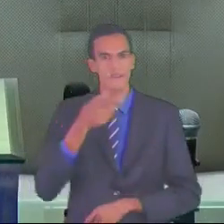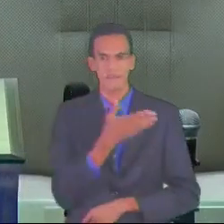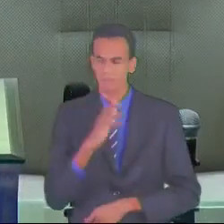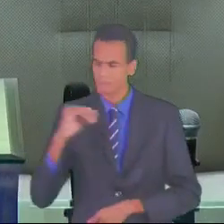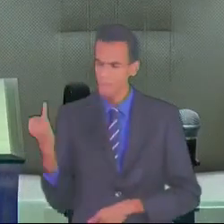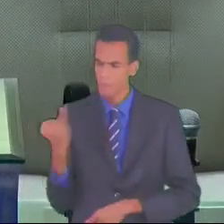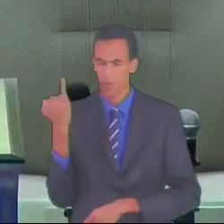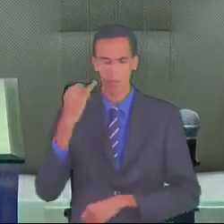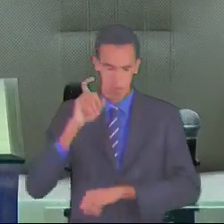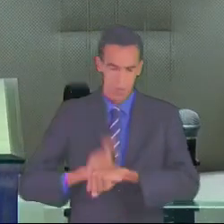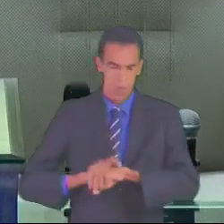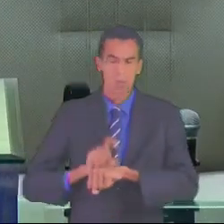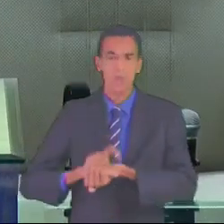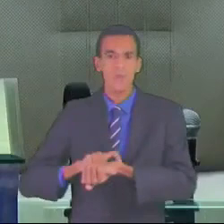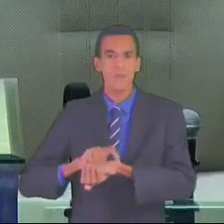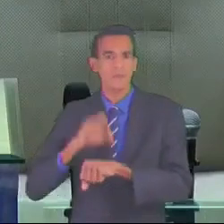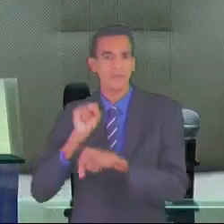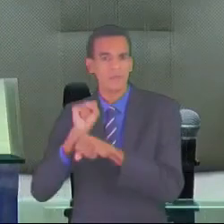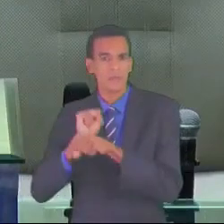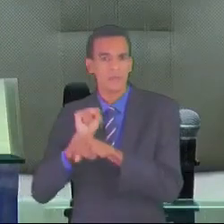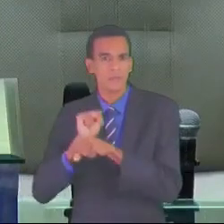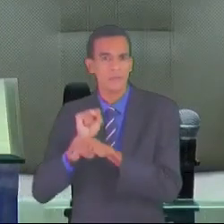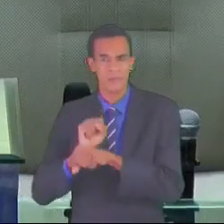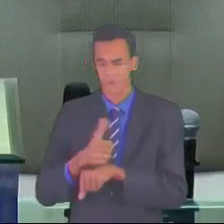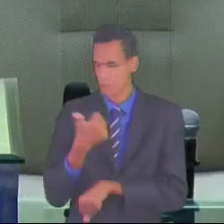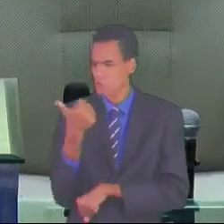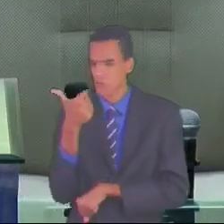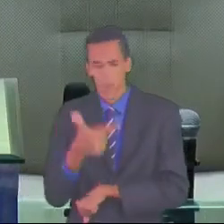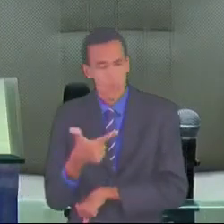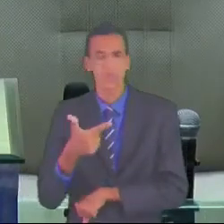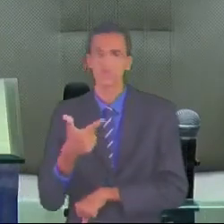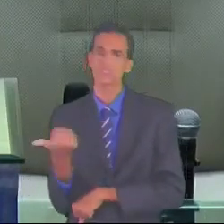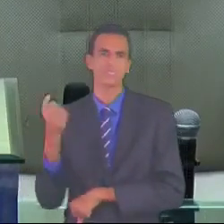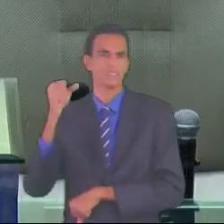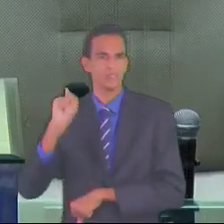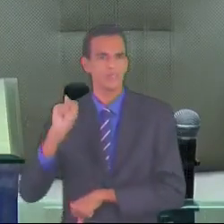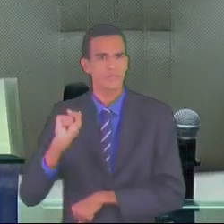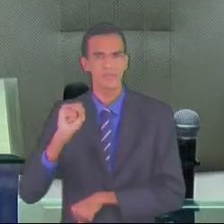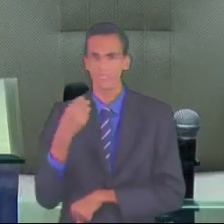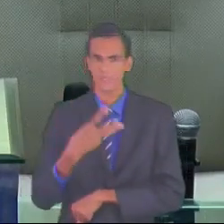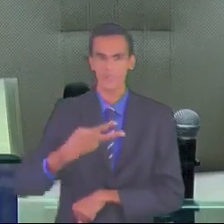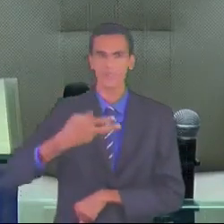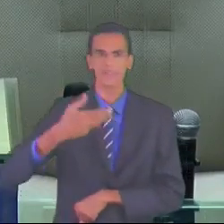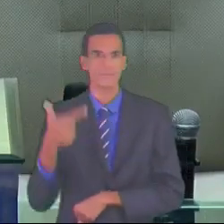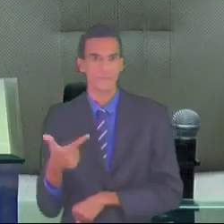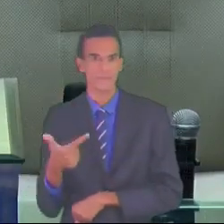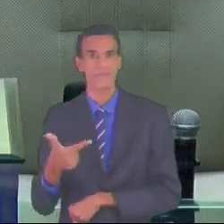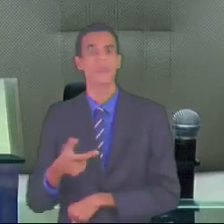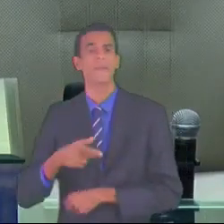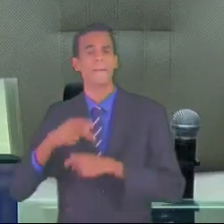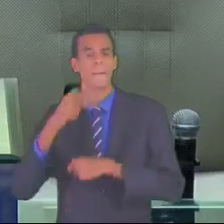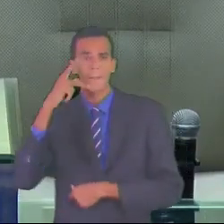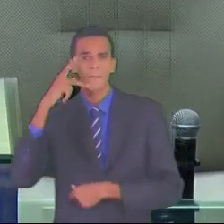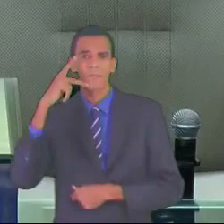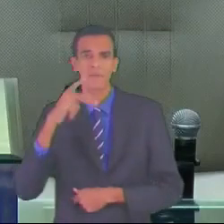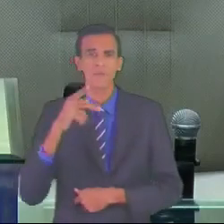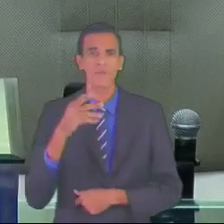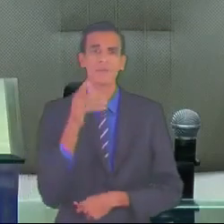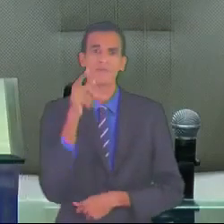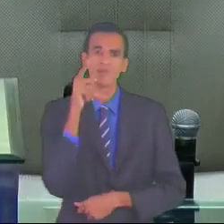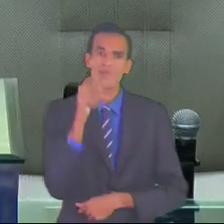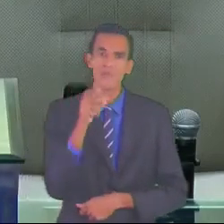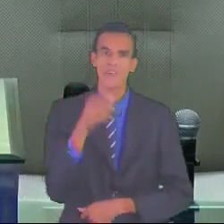que você está esperando, se 12, 18, 32, esta é uma palavra profética para a tua